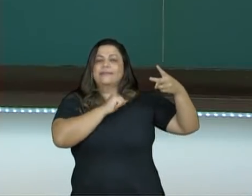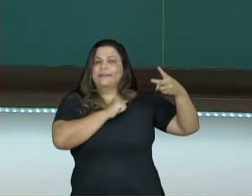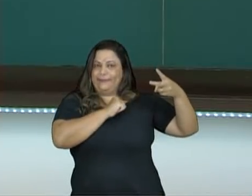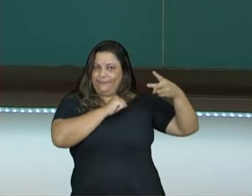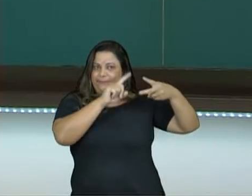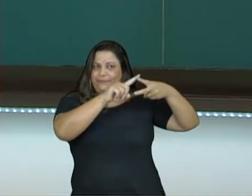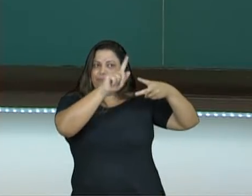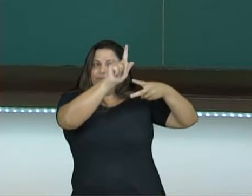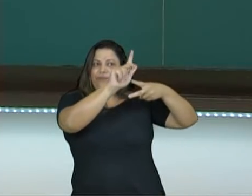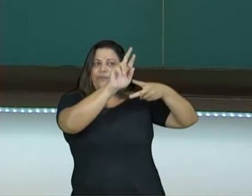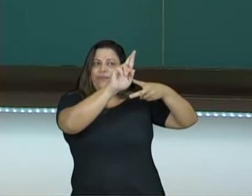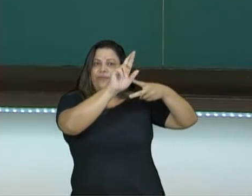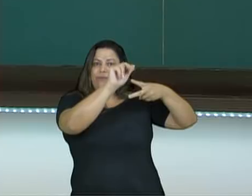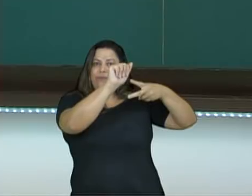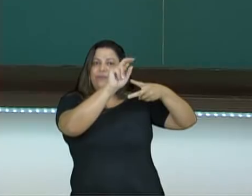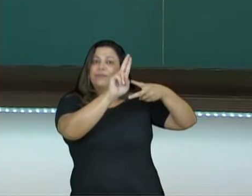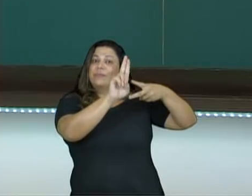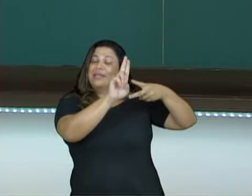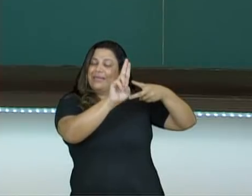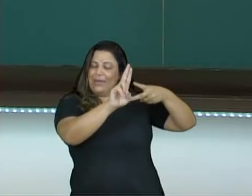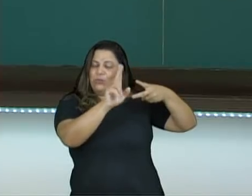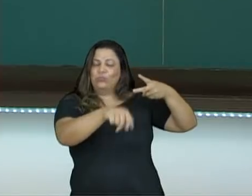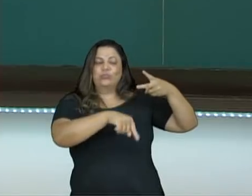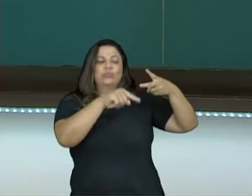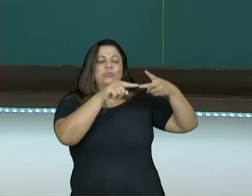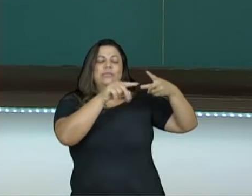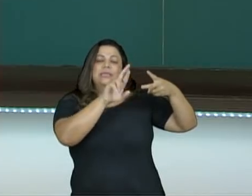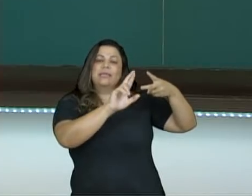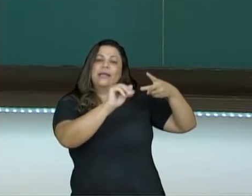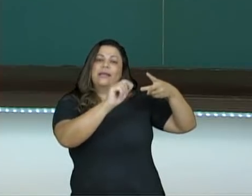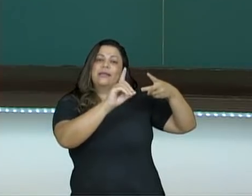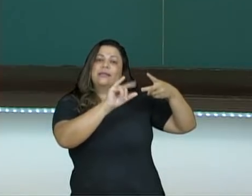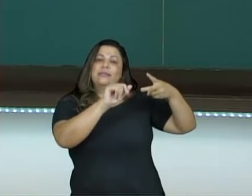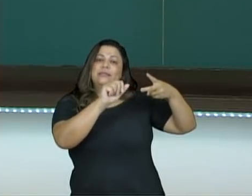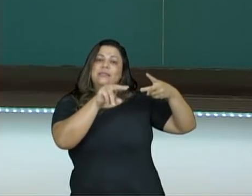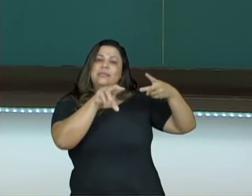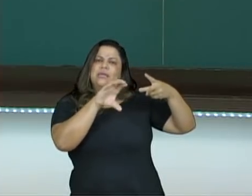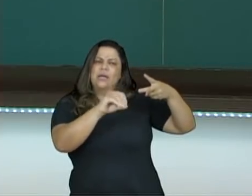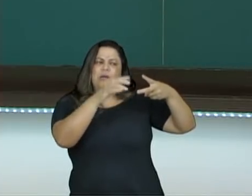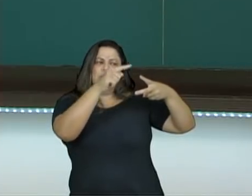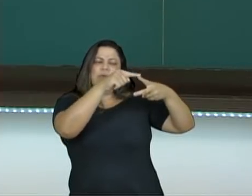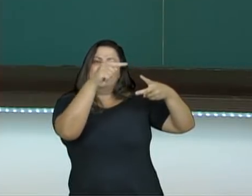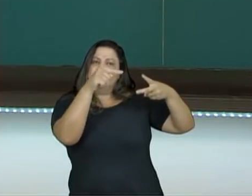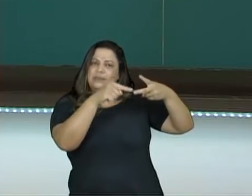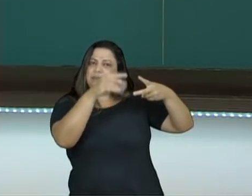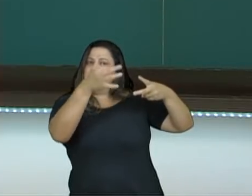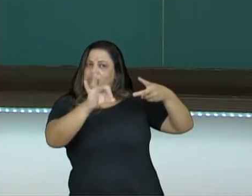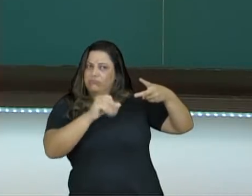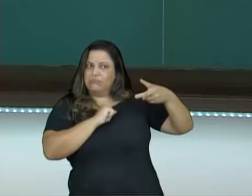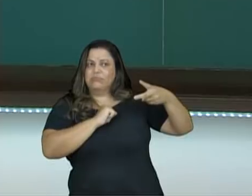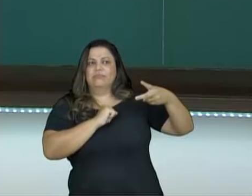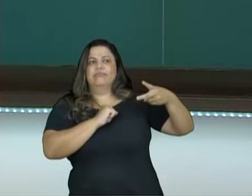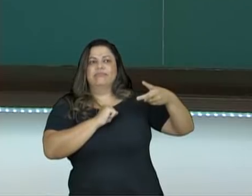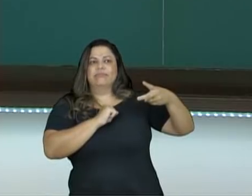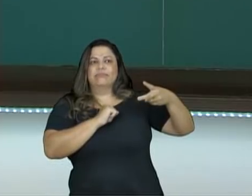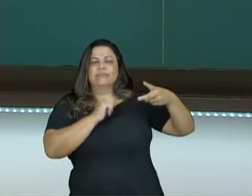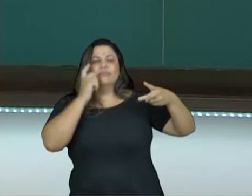radianos. Se nós olharmos a nossa circunferência, então, como eu já tinha comentado antes, 360 graus,